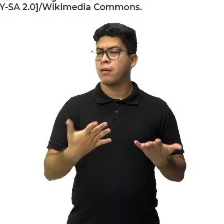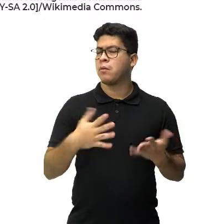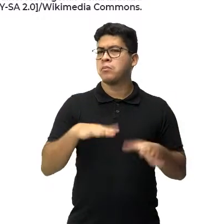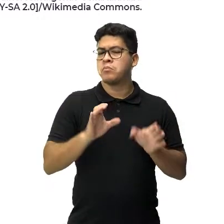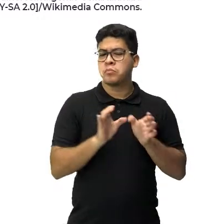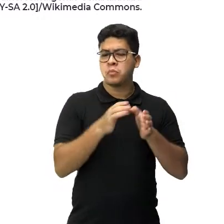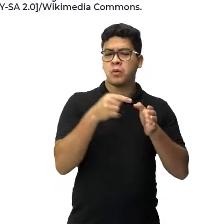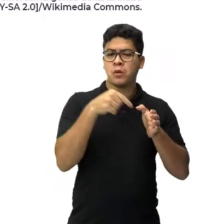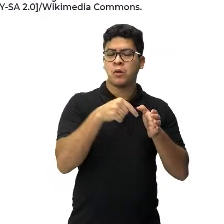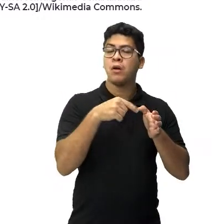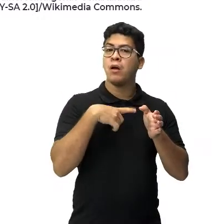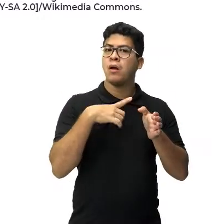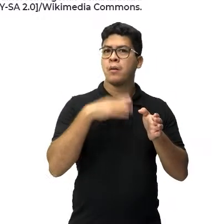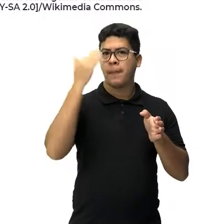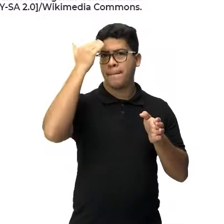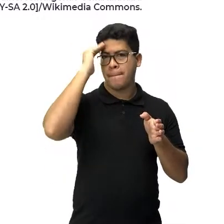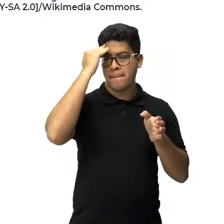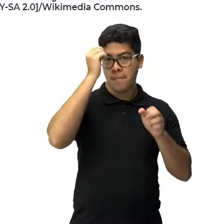deve ser entendida